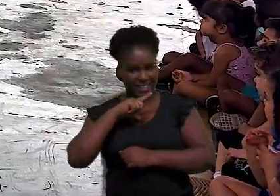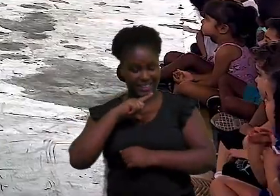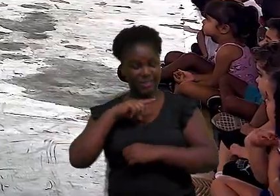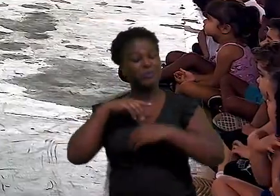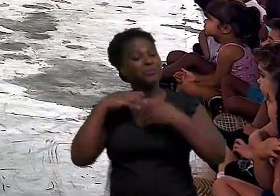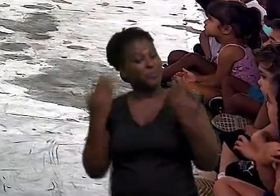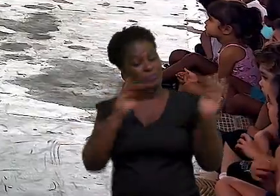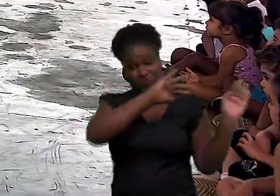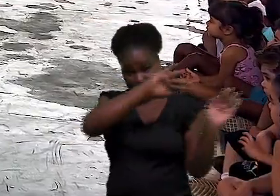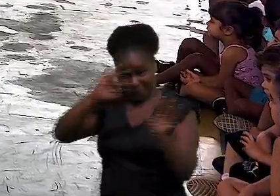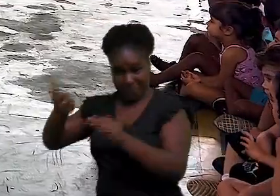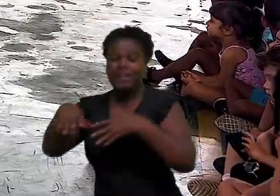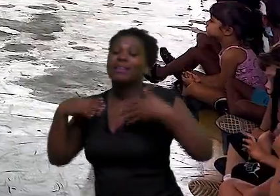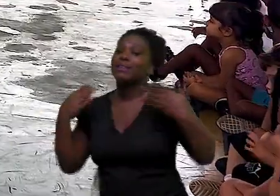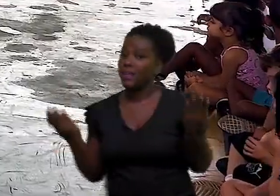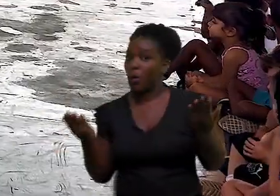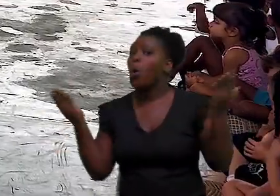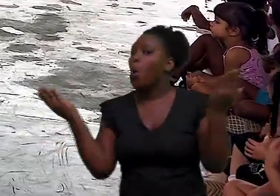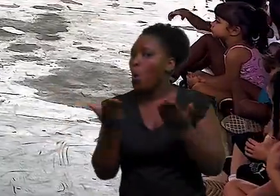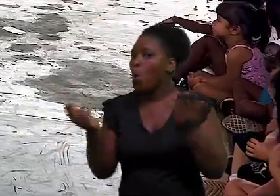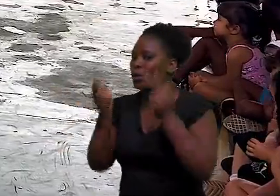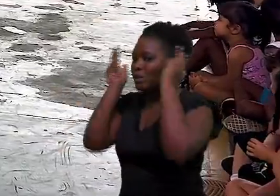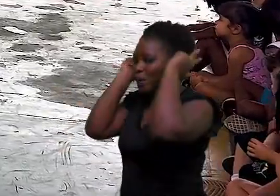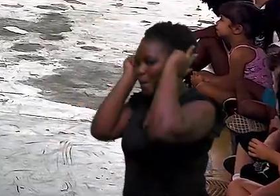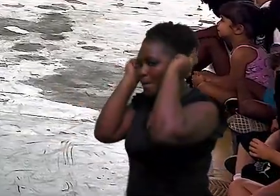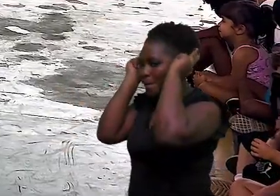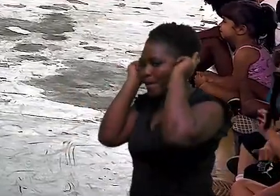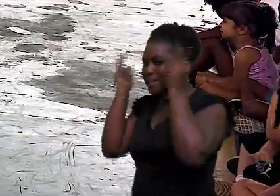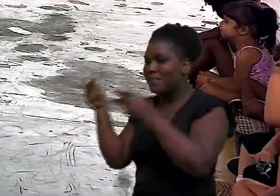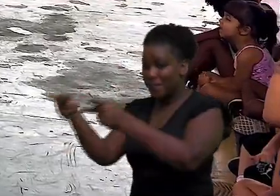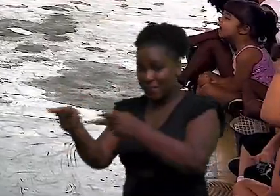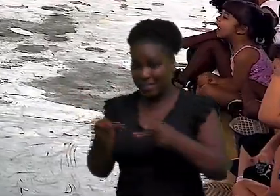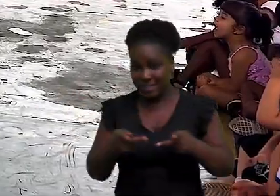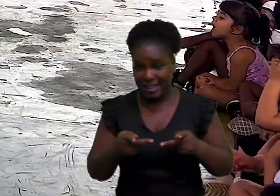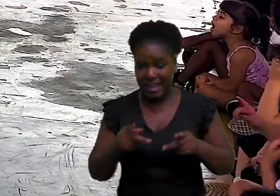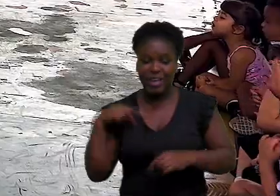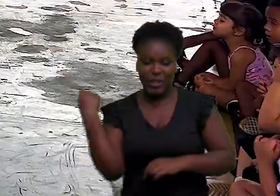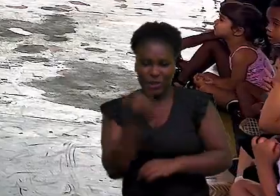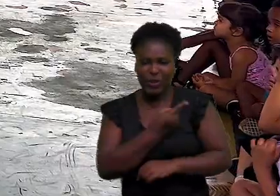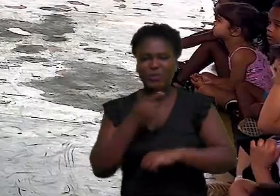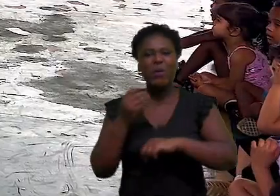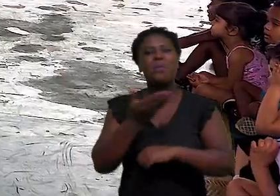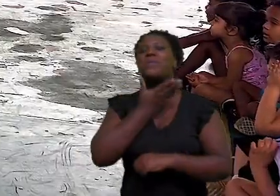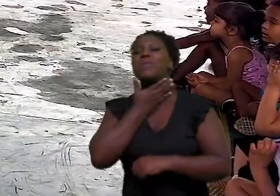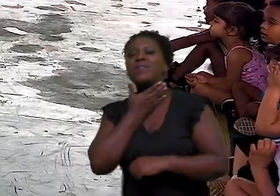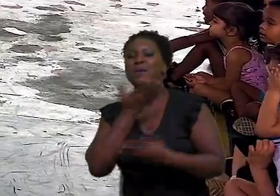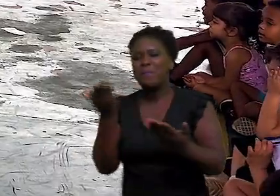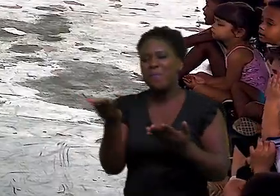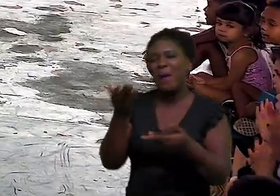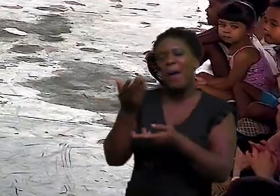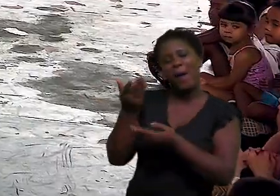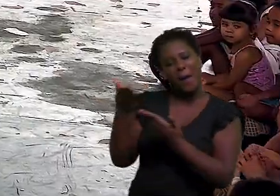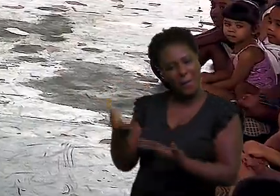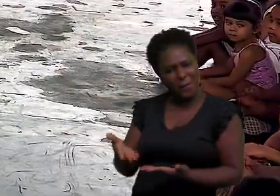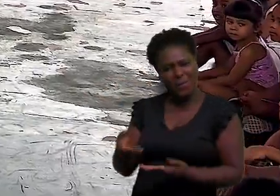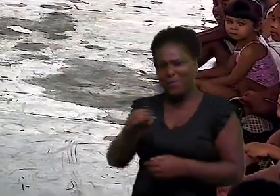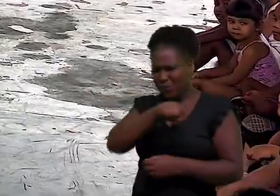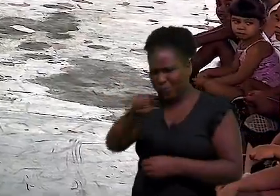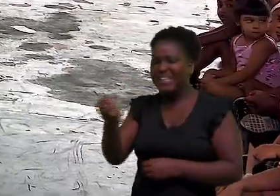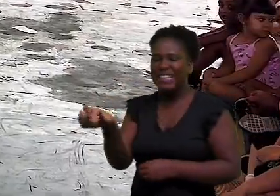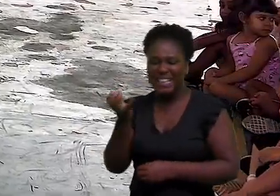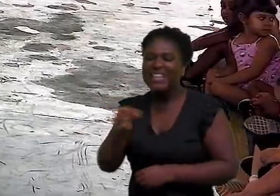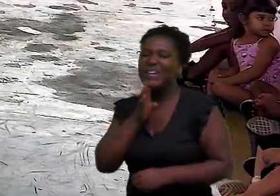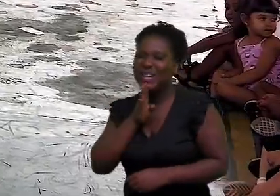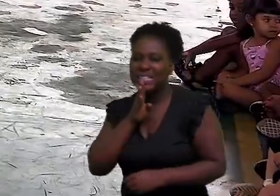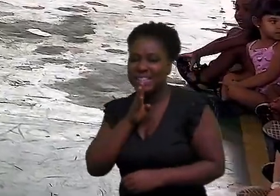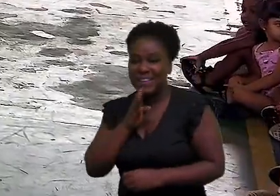vamos conversar com ele. Quem quer conhecer o PG hoje? Eu também. Então, olha, vamos chamar